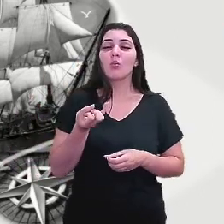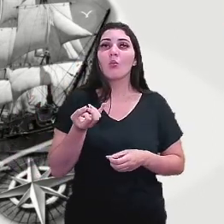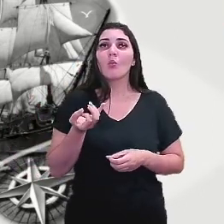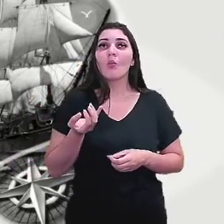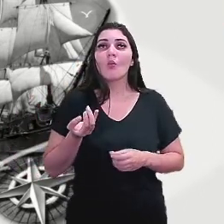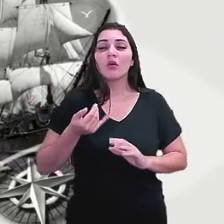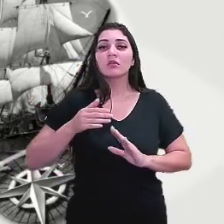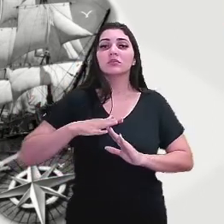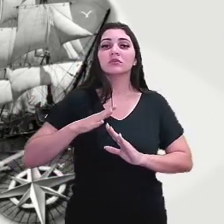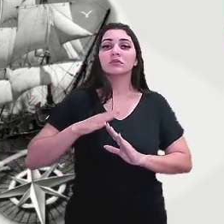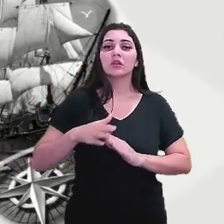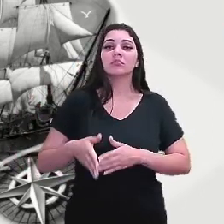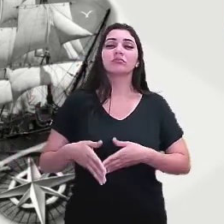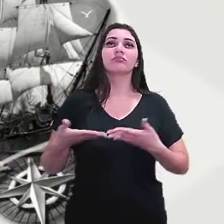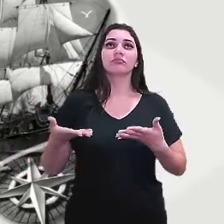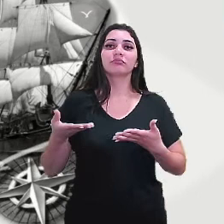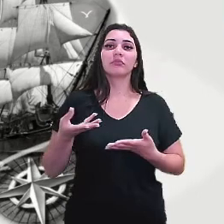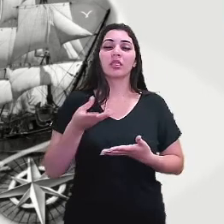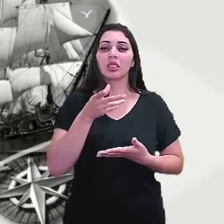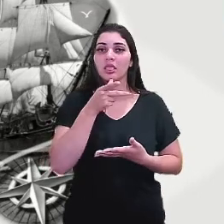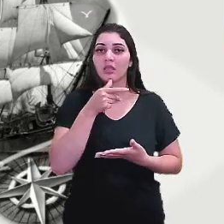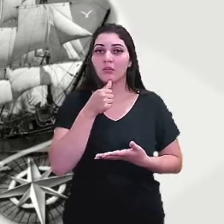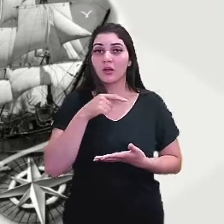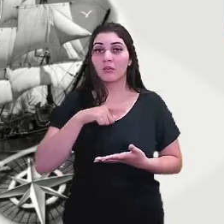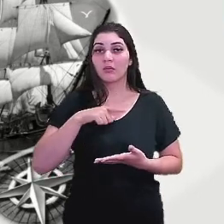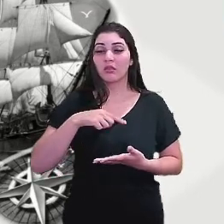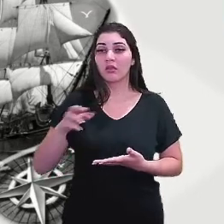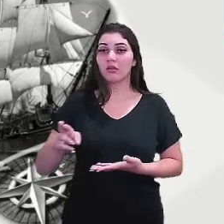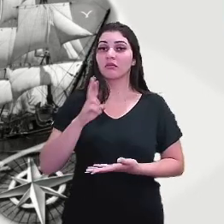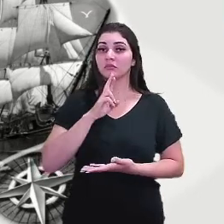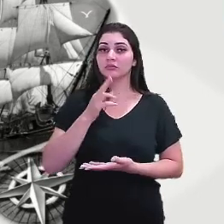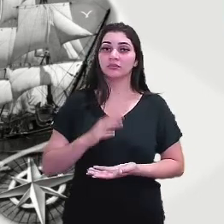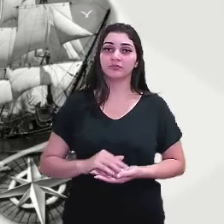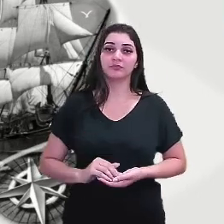para você obter sua resposta?